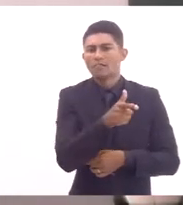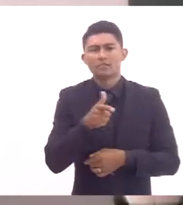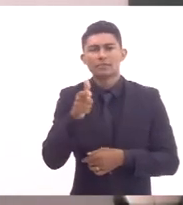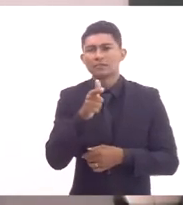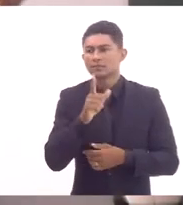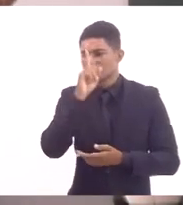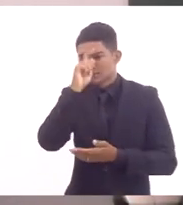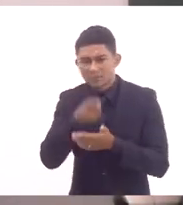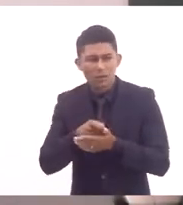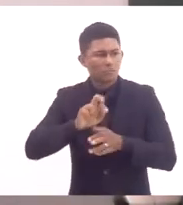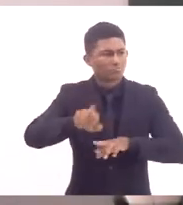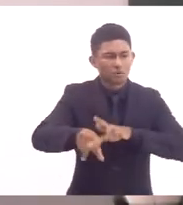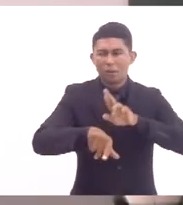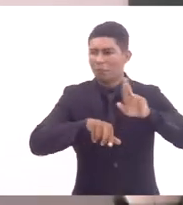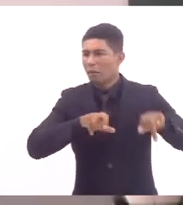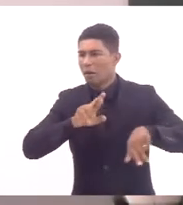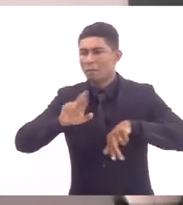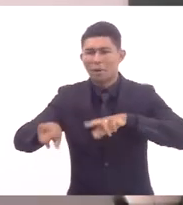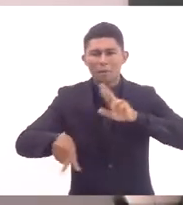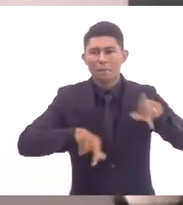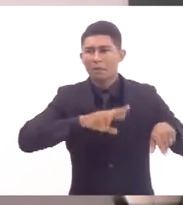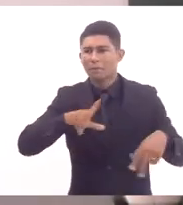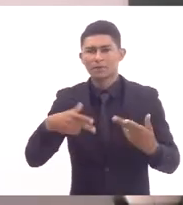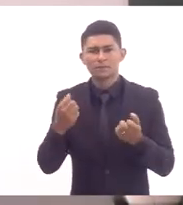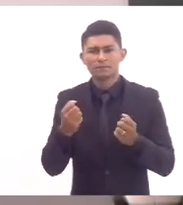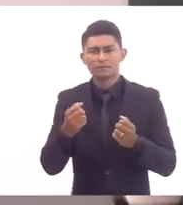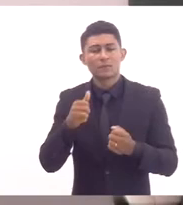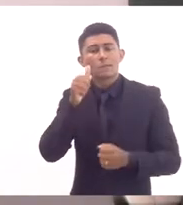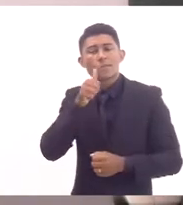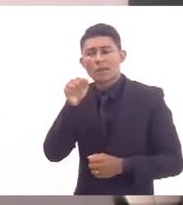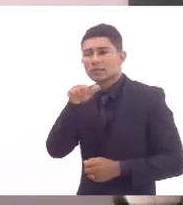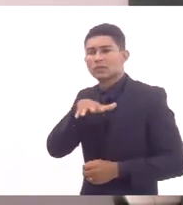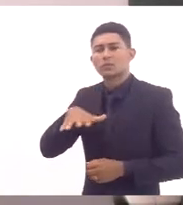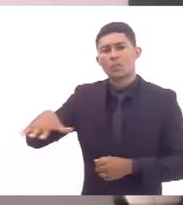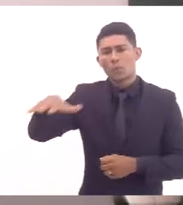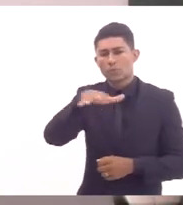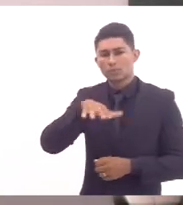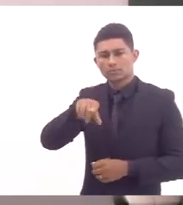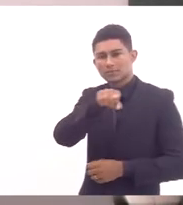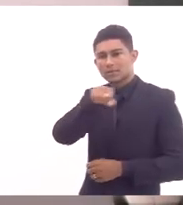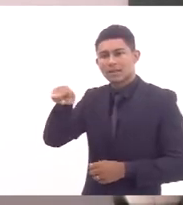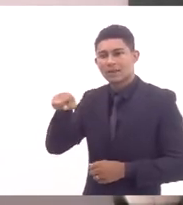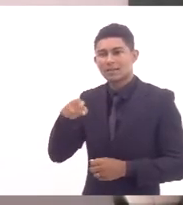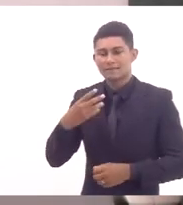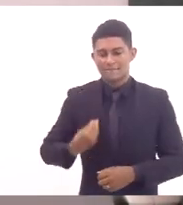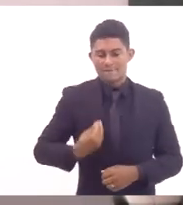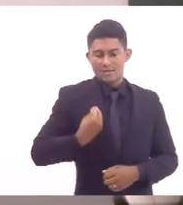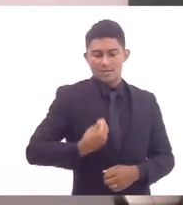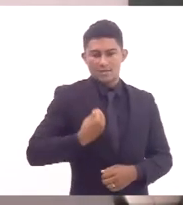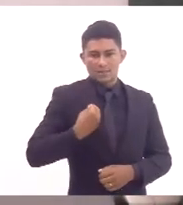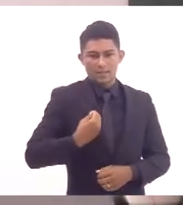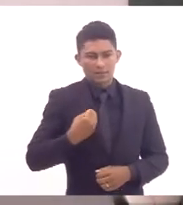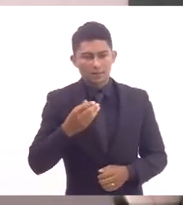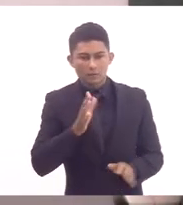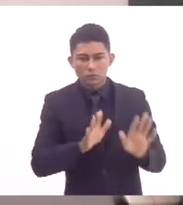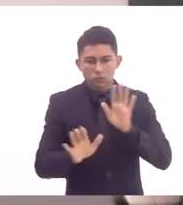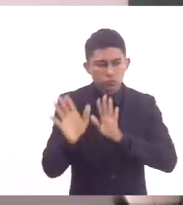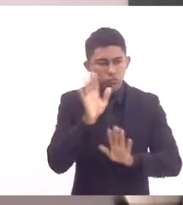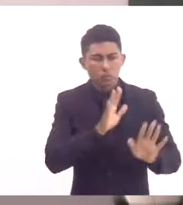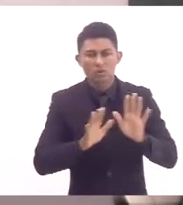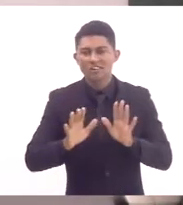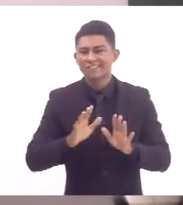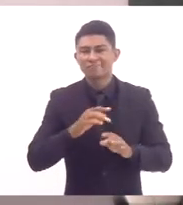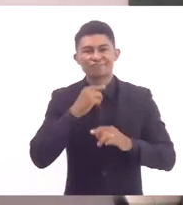que permitissem a toda a população feminina as mesmas chances de sobrevivência é